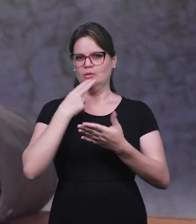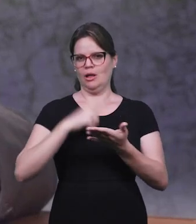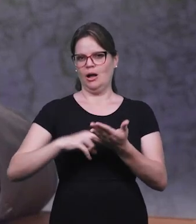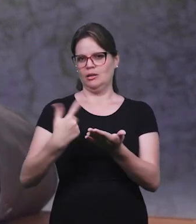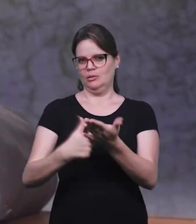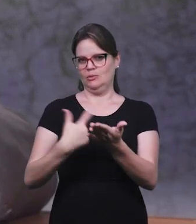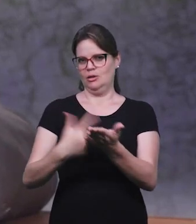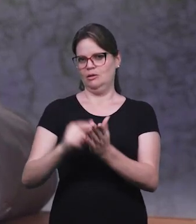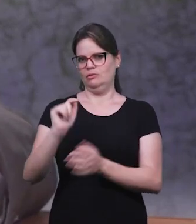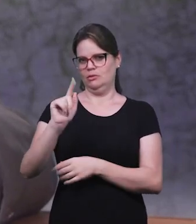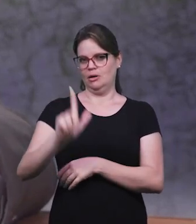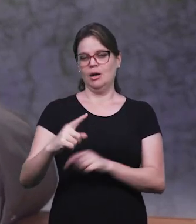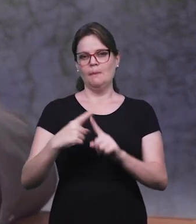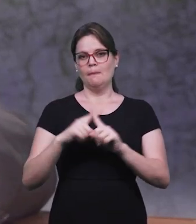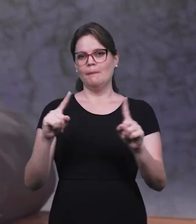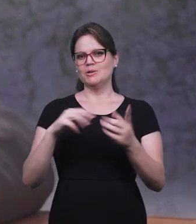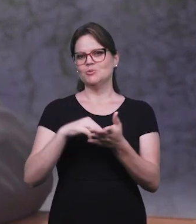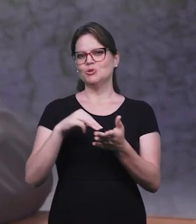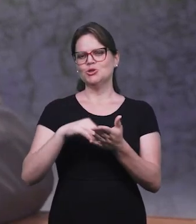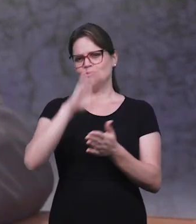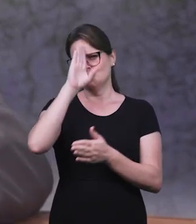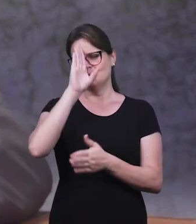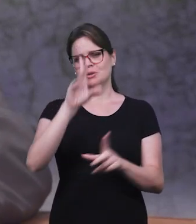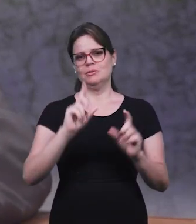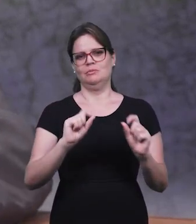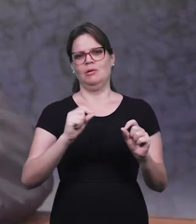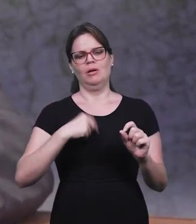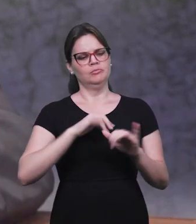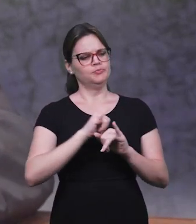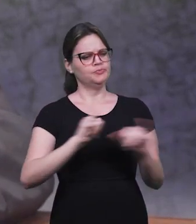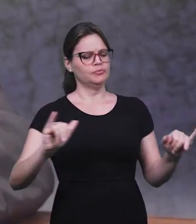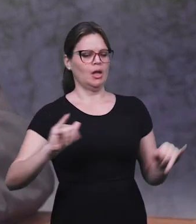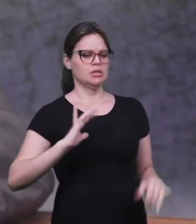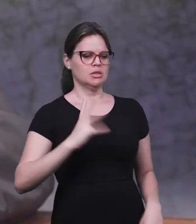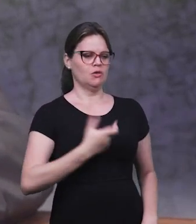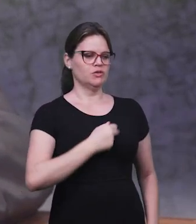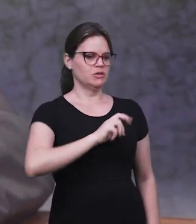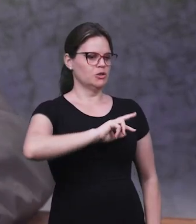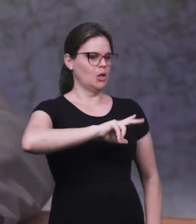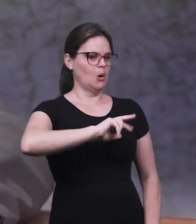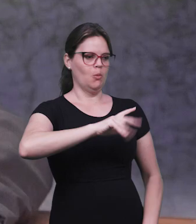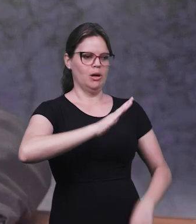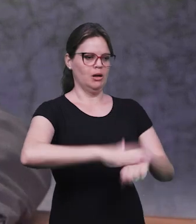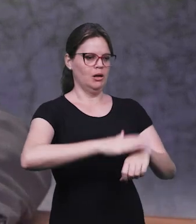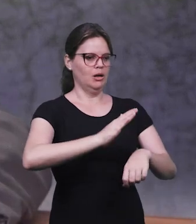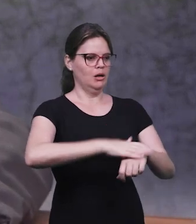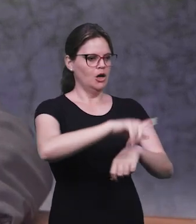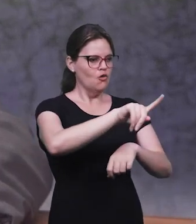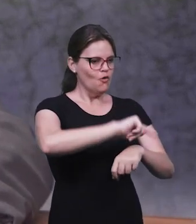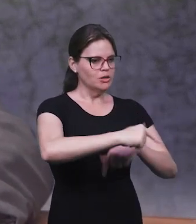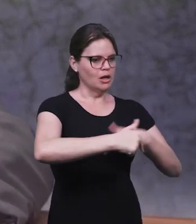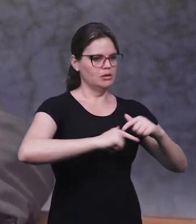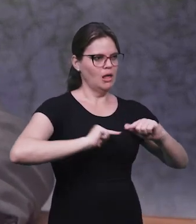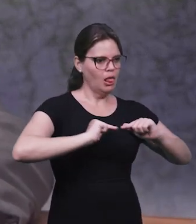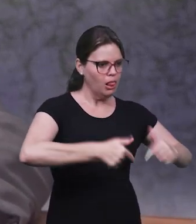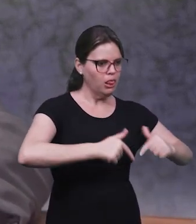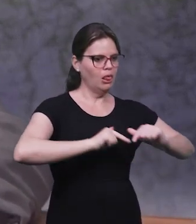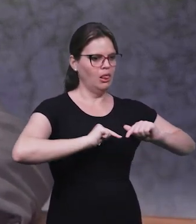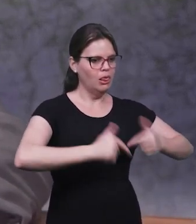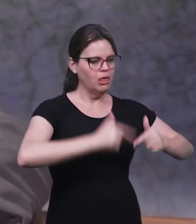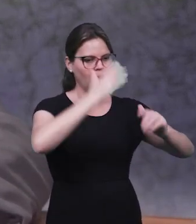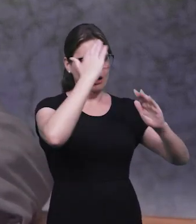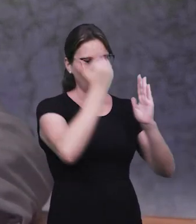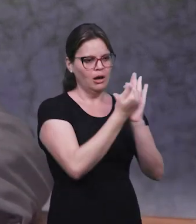A salvação é pela graça. Vou me reportar aqui ao capítulo 1,